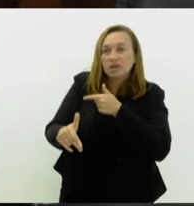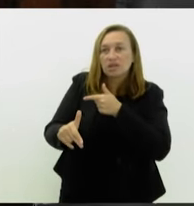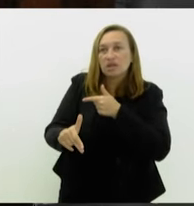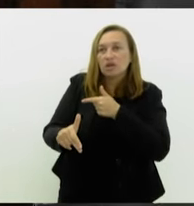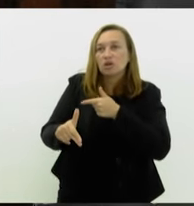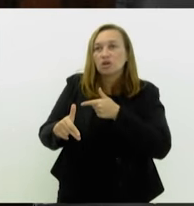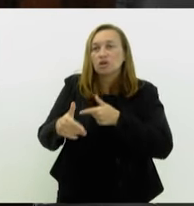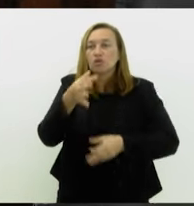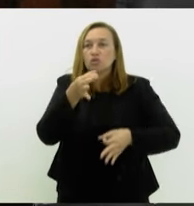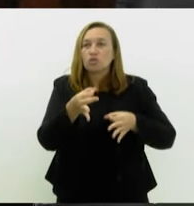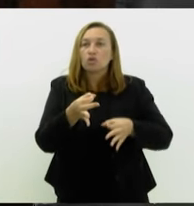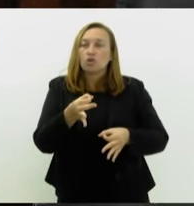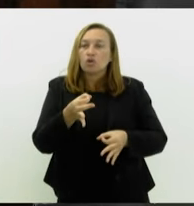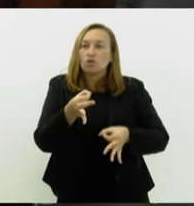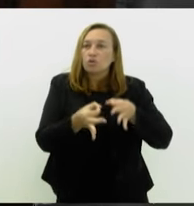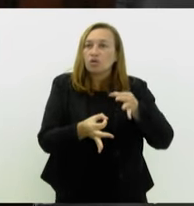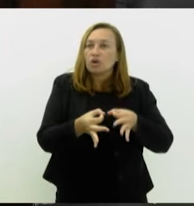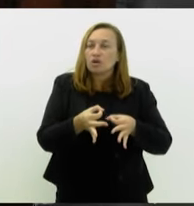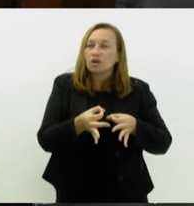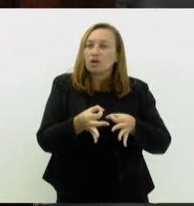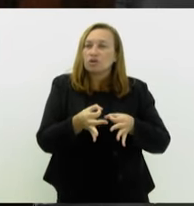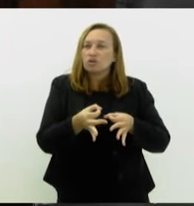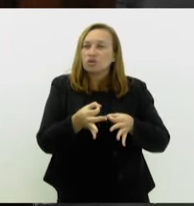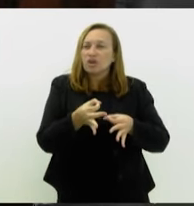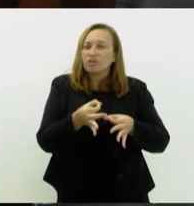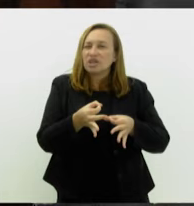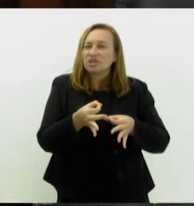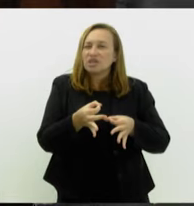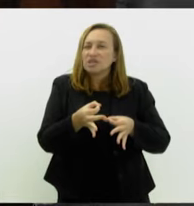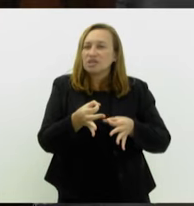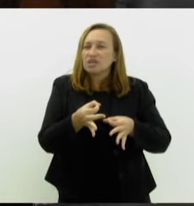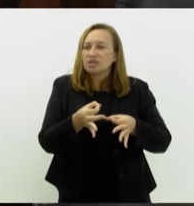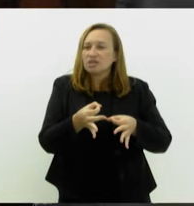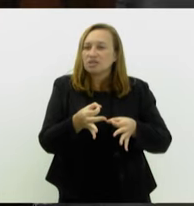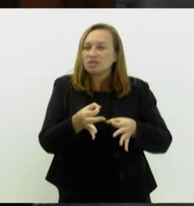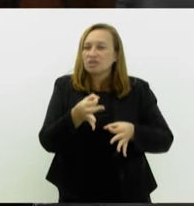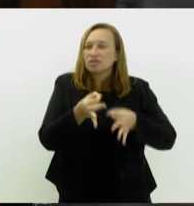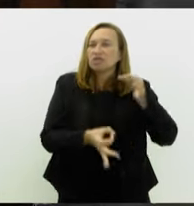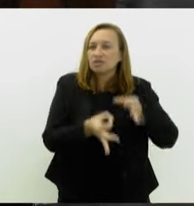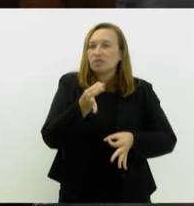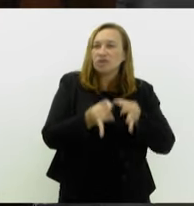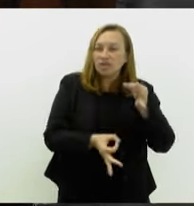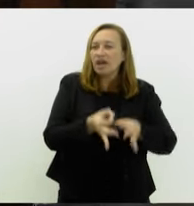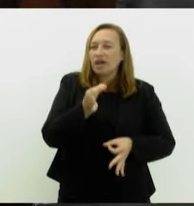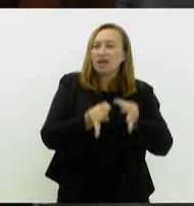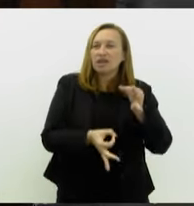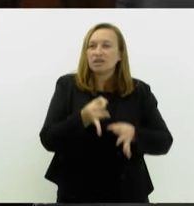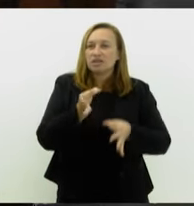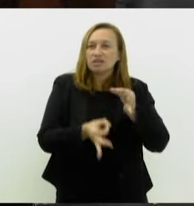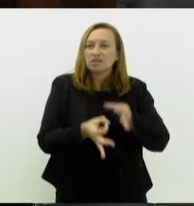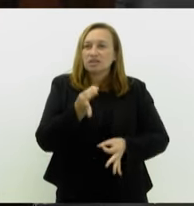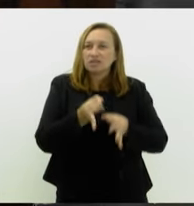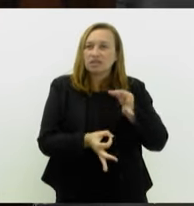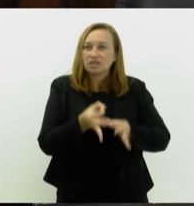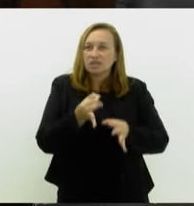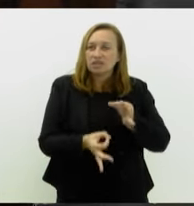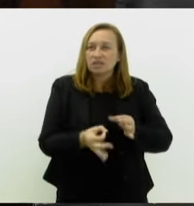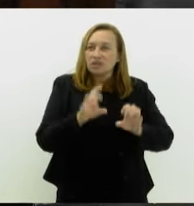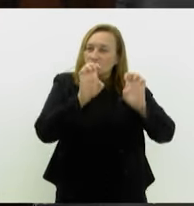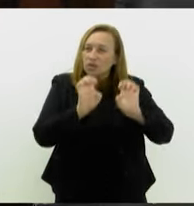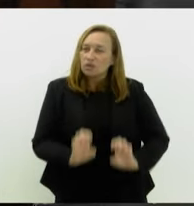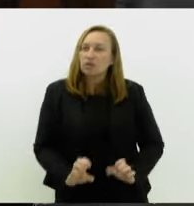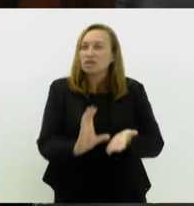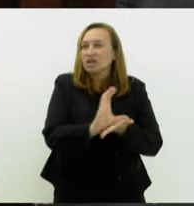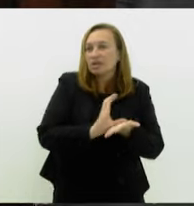julgamento dela na no conselho de ética e agora ele tá respondendo o processo por violência política minha gente que